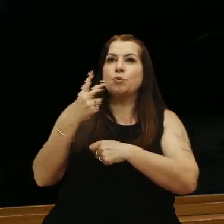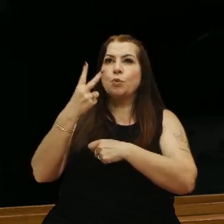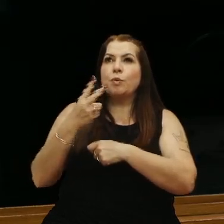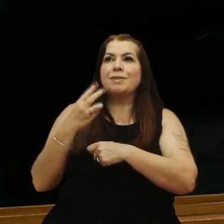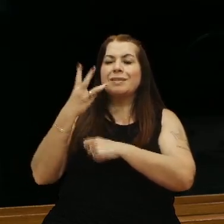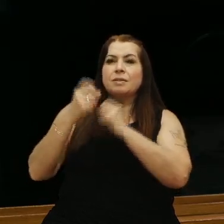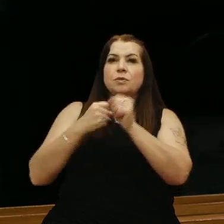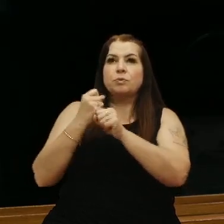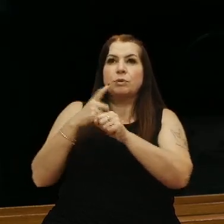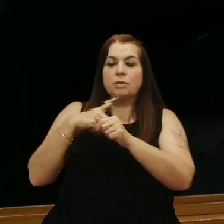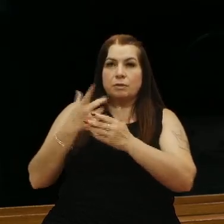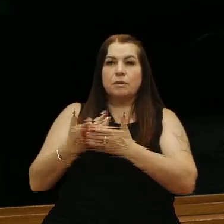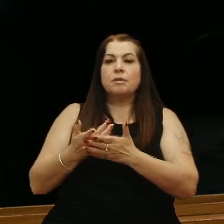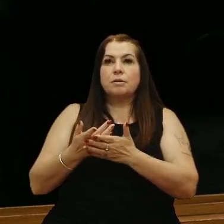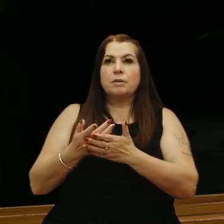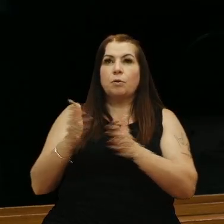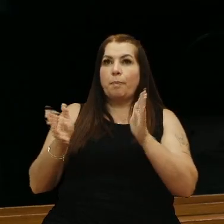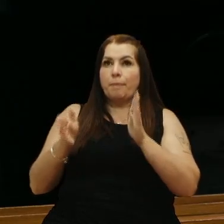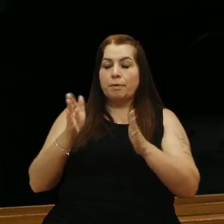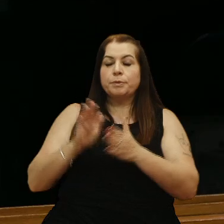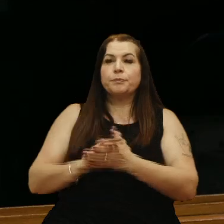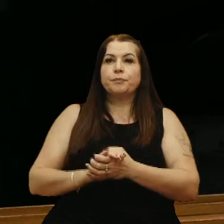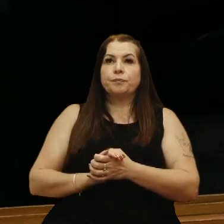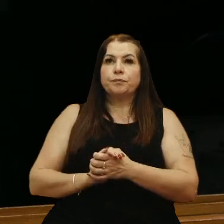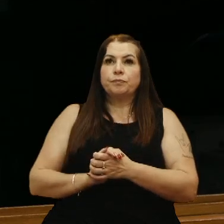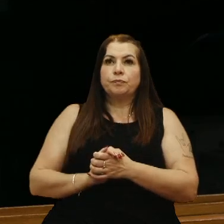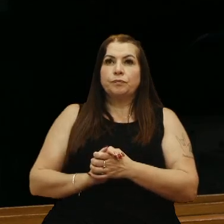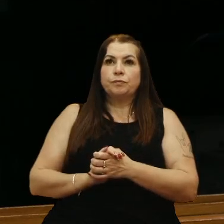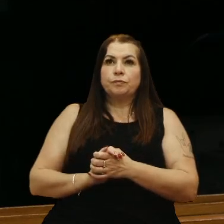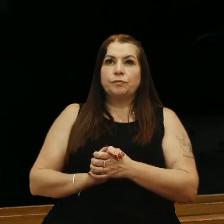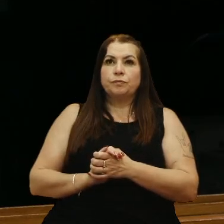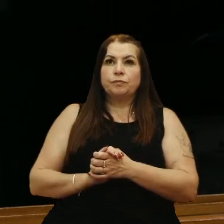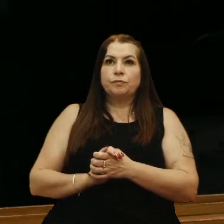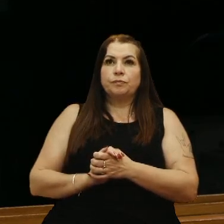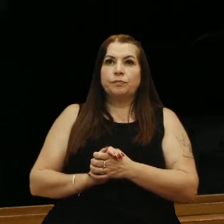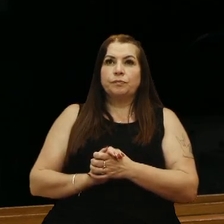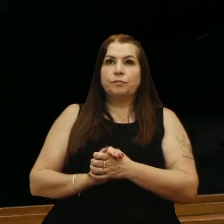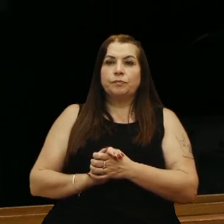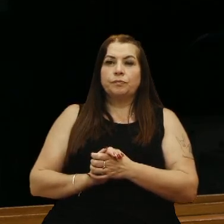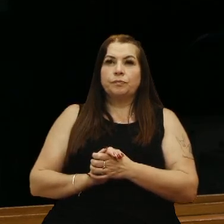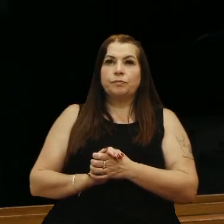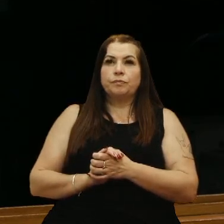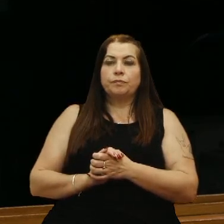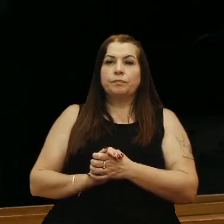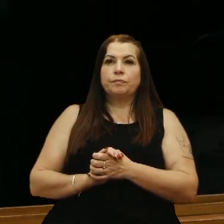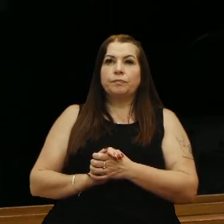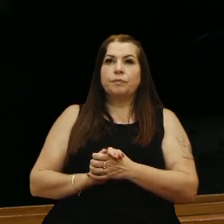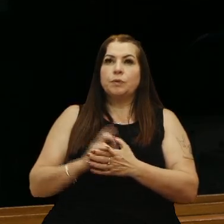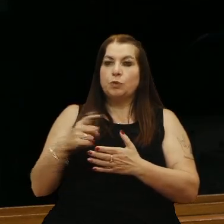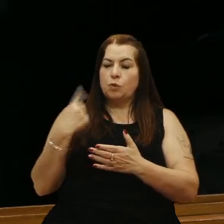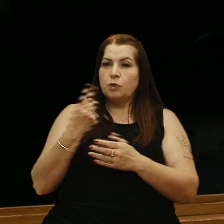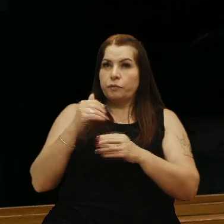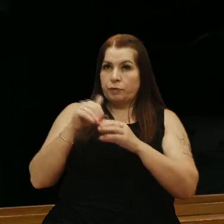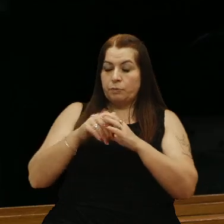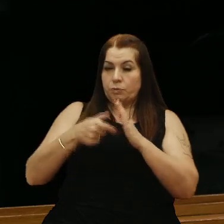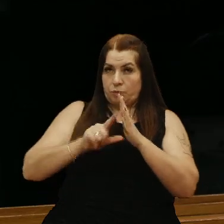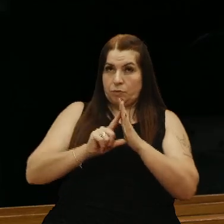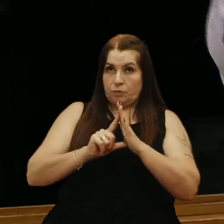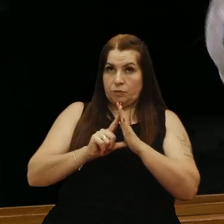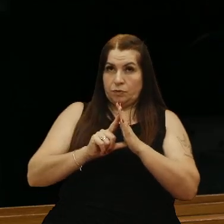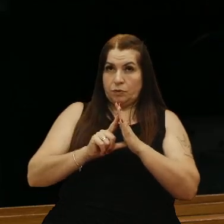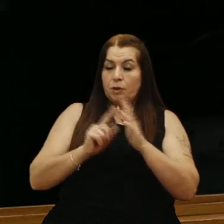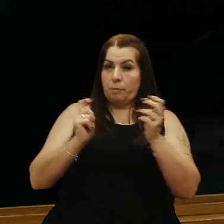3 anos para que haja um prazo de determinação. Nós votamos anteriormente